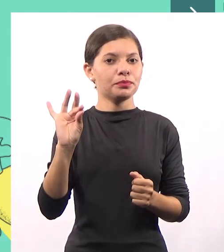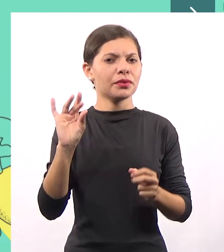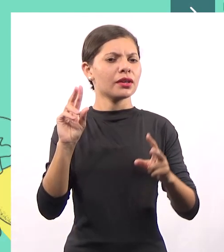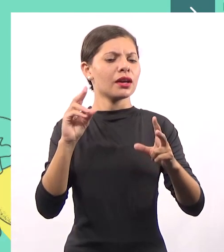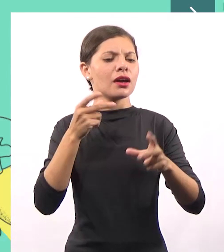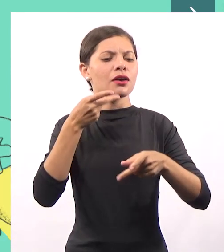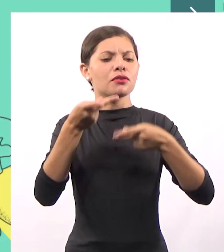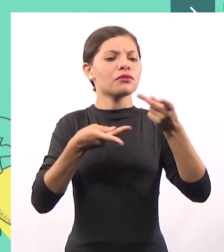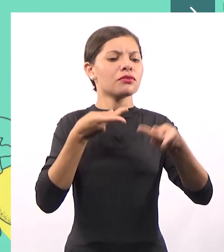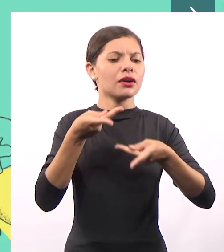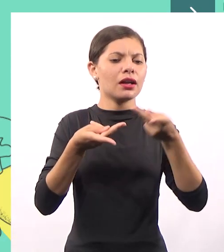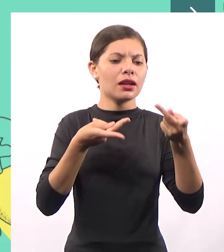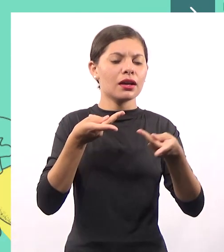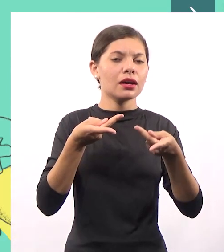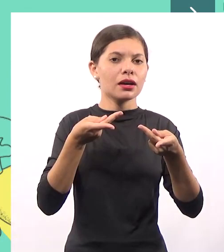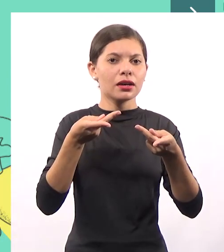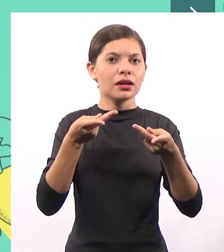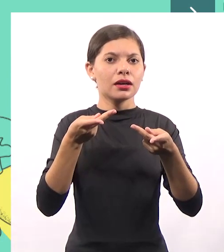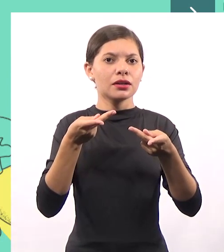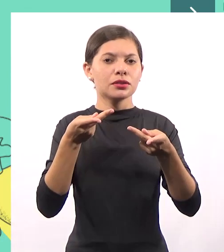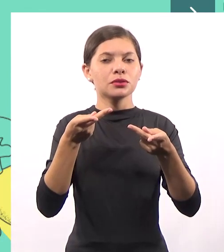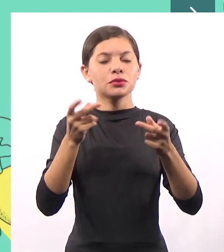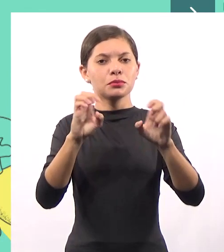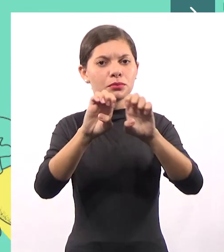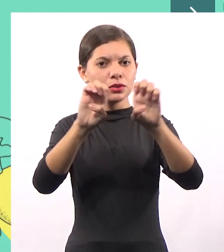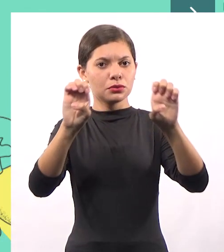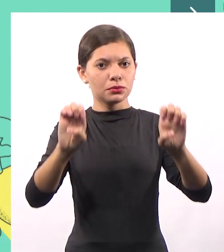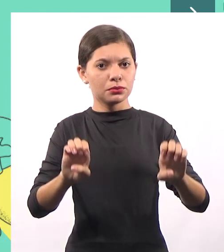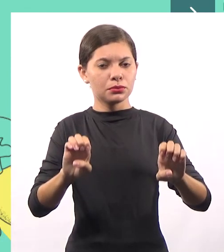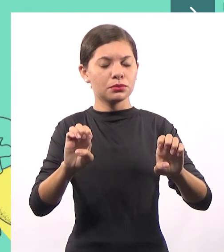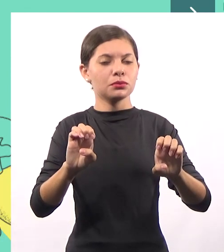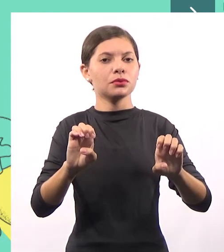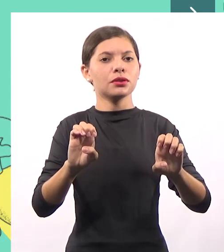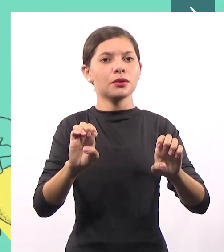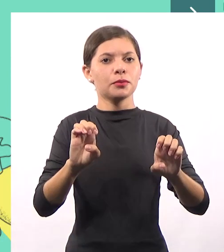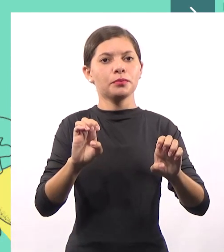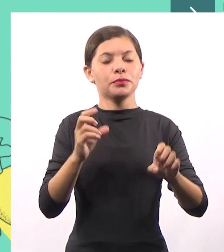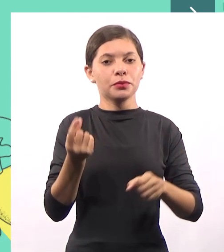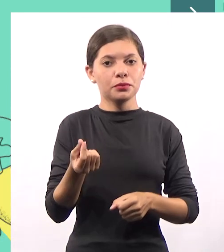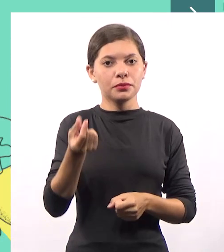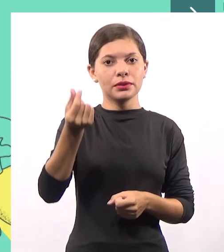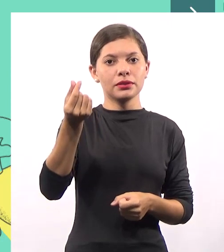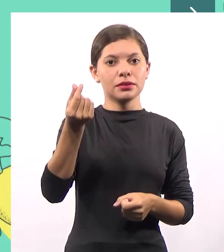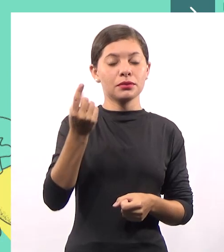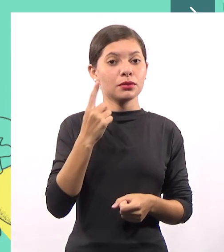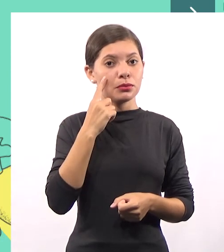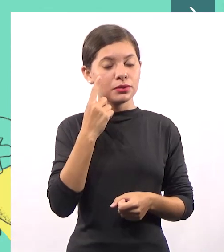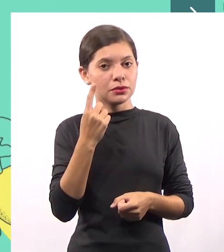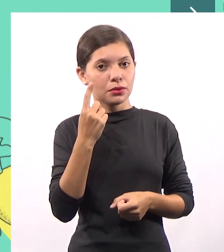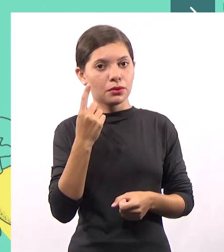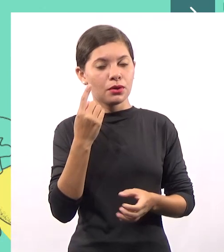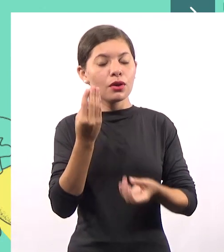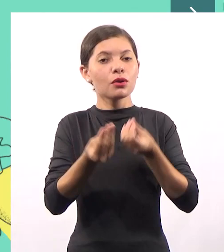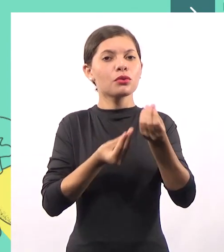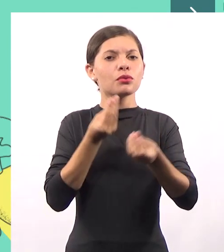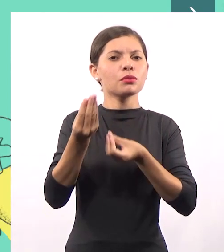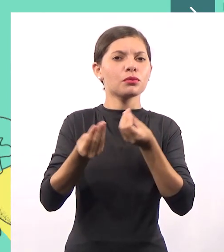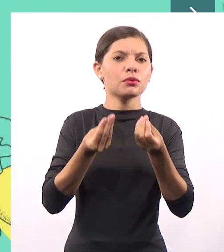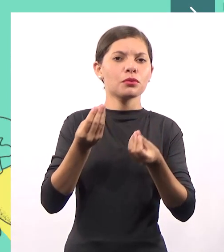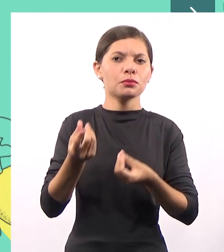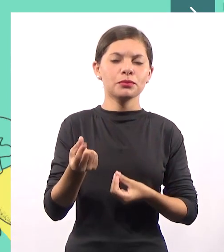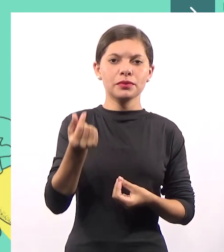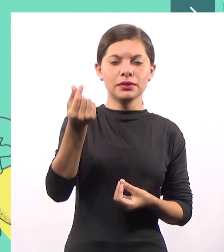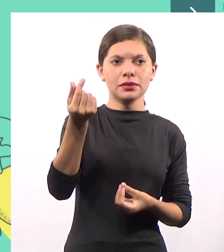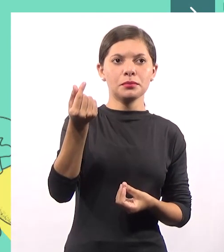ele trata um pouquinho sobre a estrutura do recurso financeiro. Então, olha só, como que se